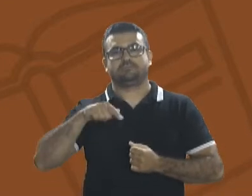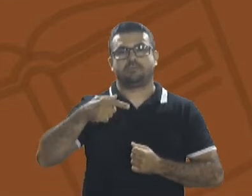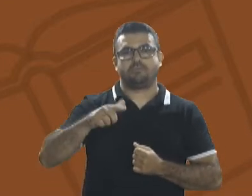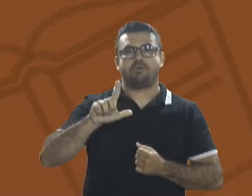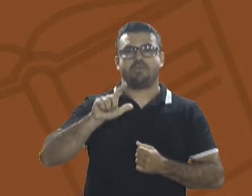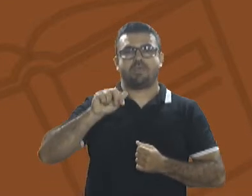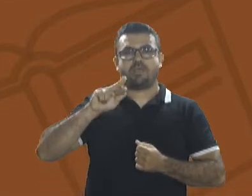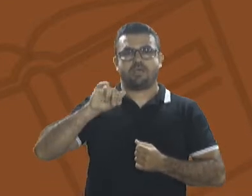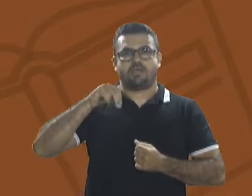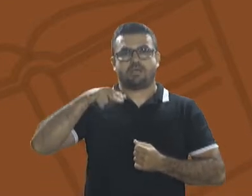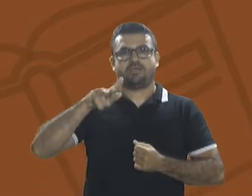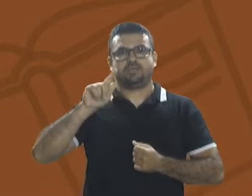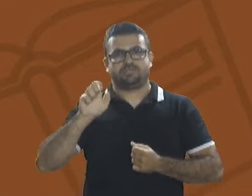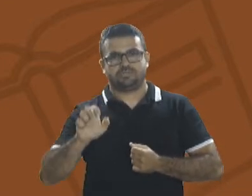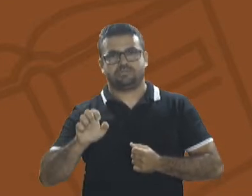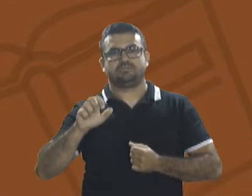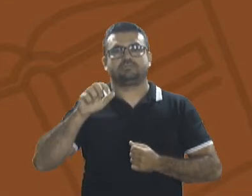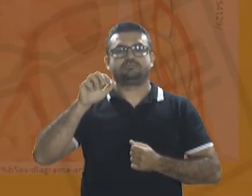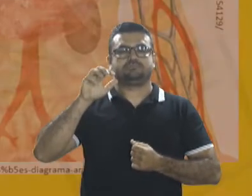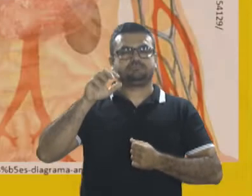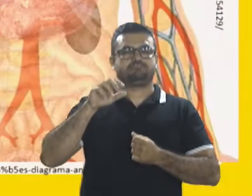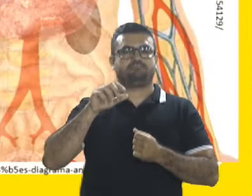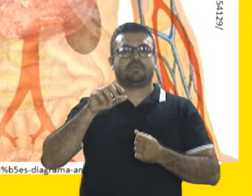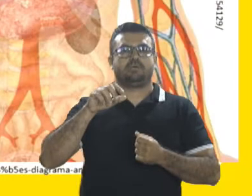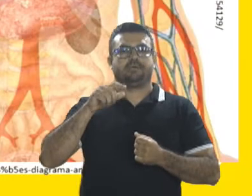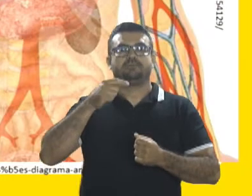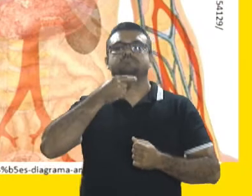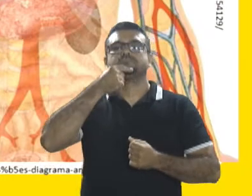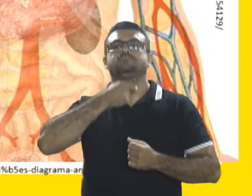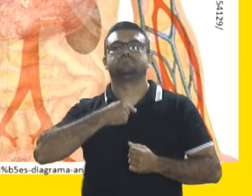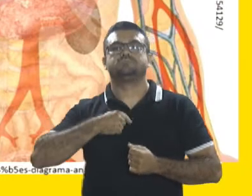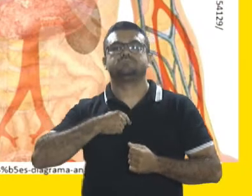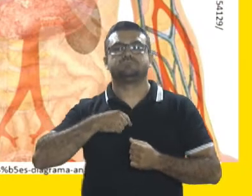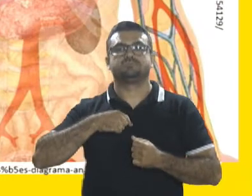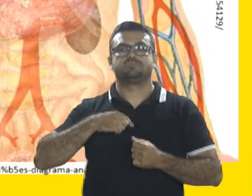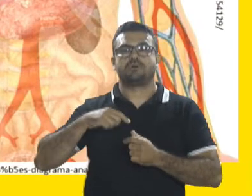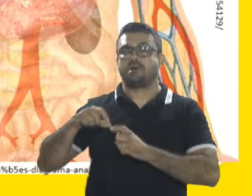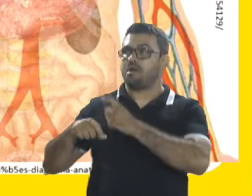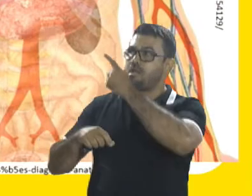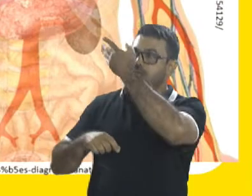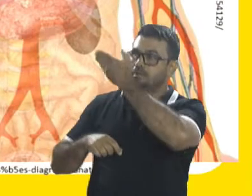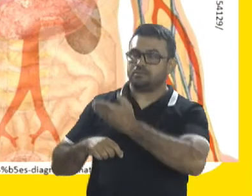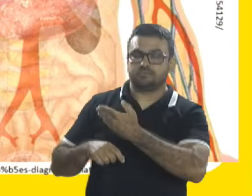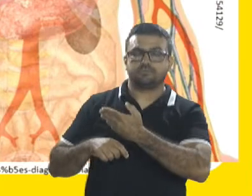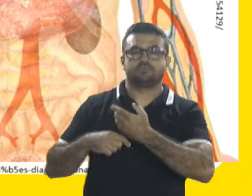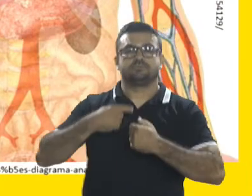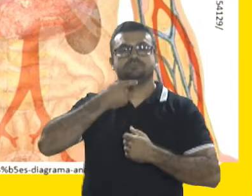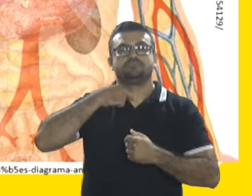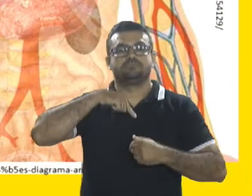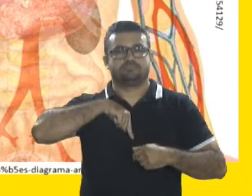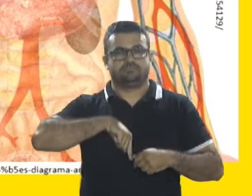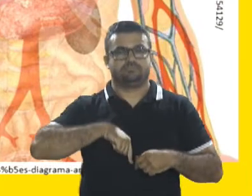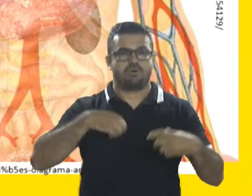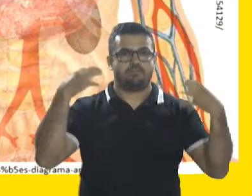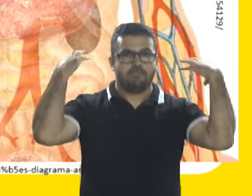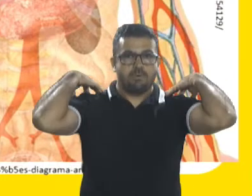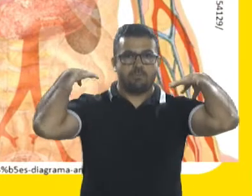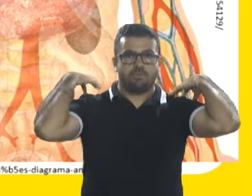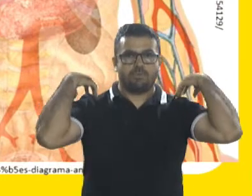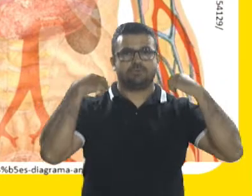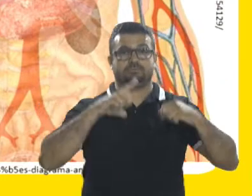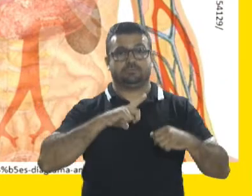traqueia. Então, ó, o tubo é esse daqui. É um tubo que ele vai direcionar esse ar aos pulmões. Nós temos